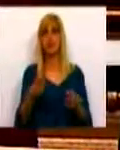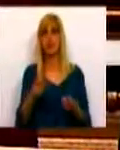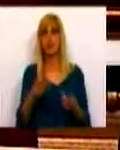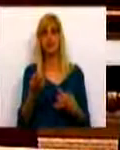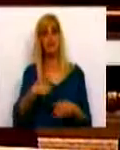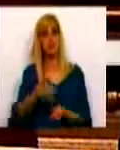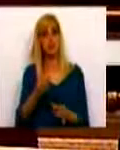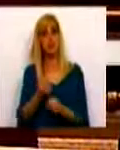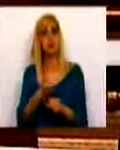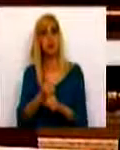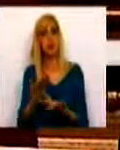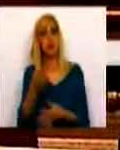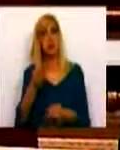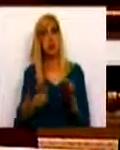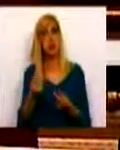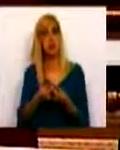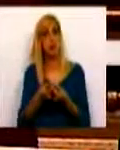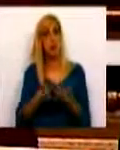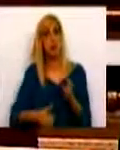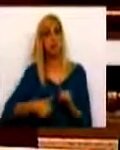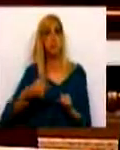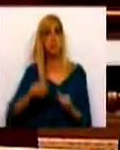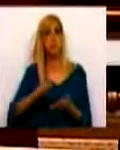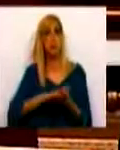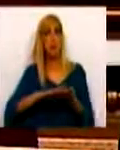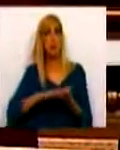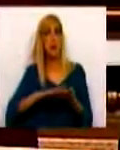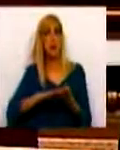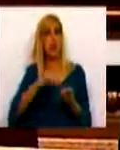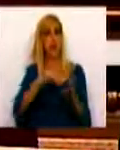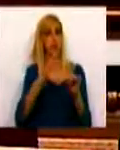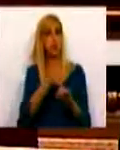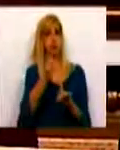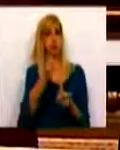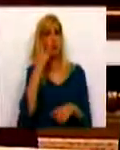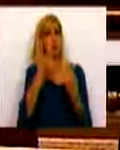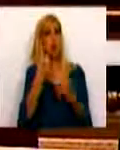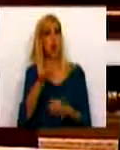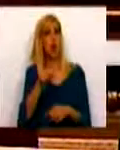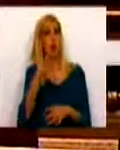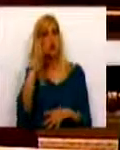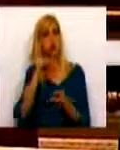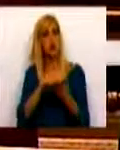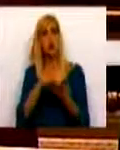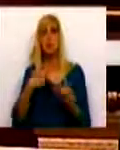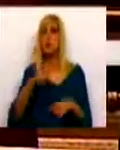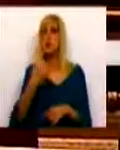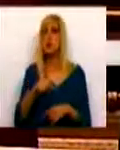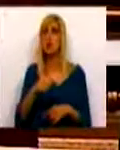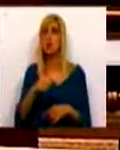trabalhar na justiça mais próxima, fundamentalmente no pilar eficiência, procurando, porque os resultados que nós temos não